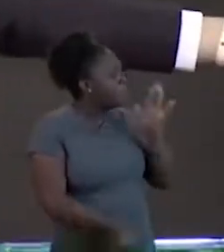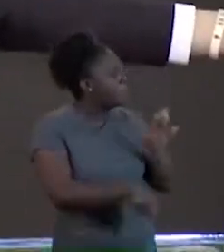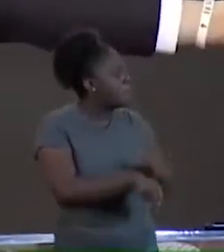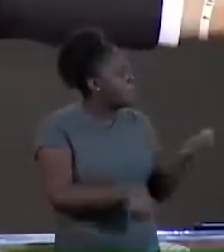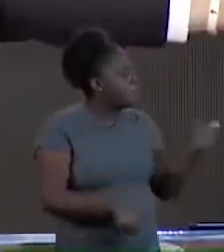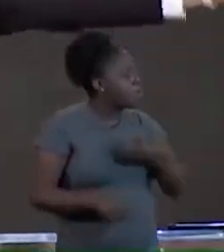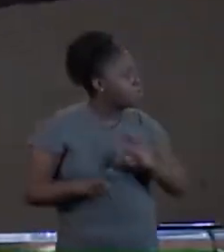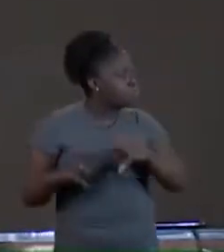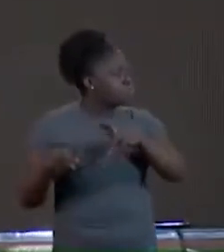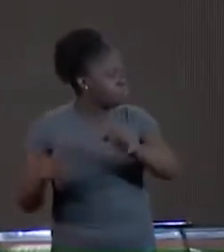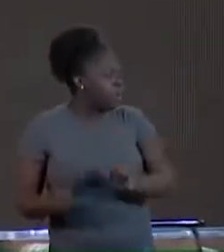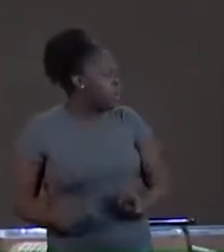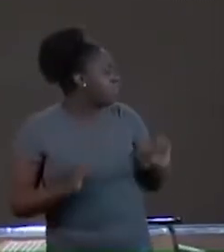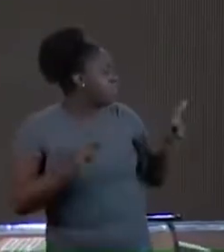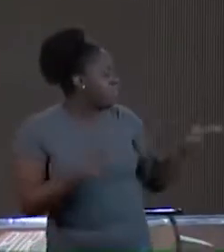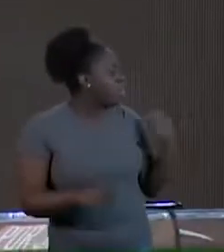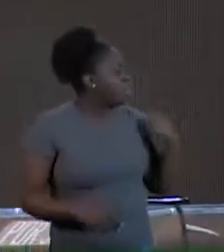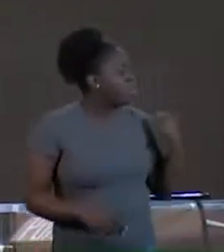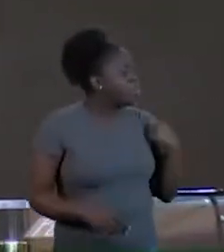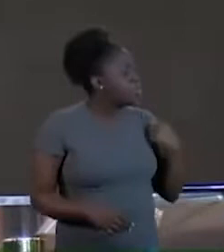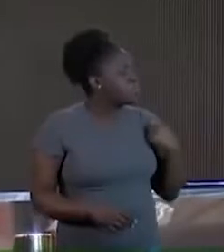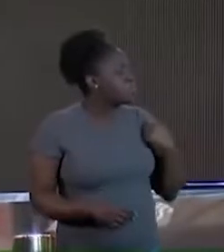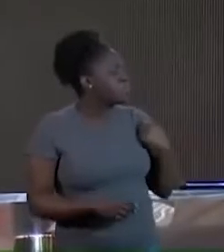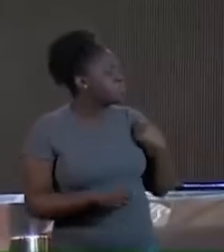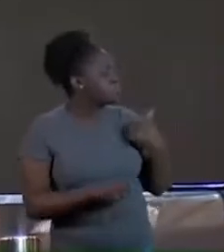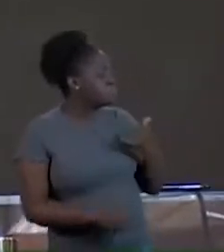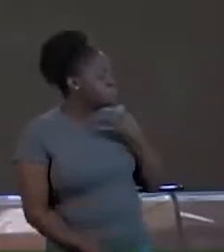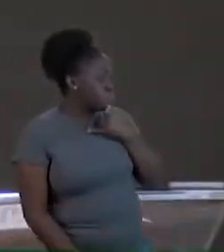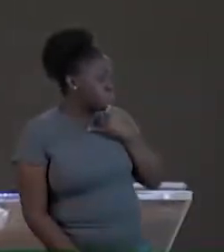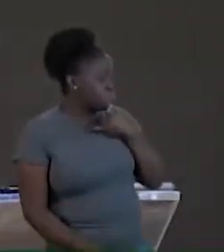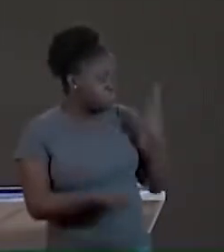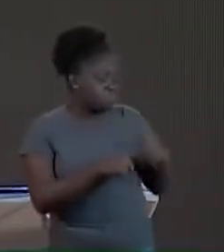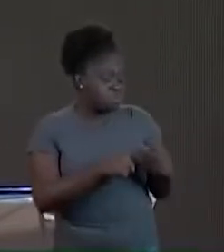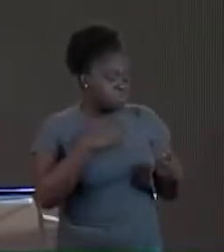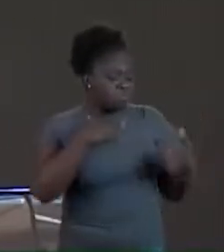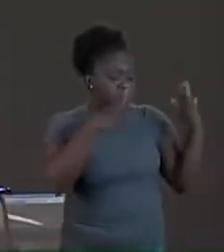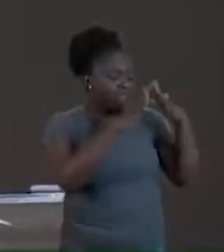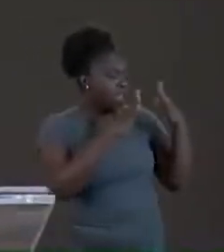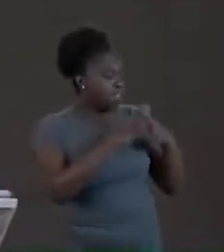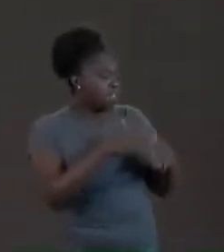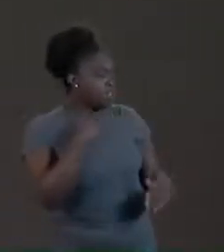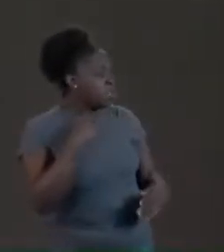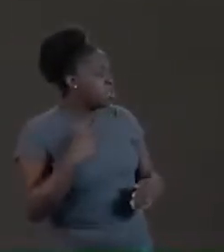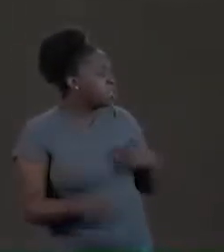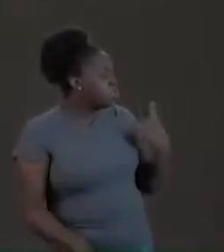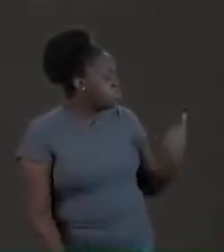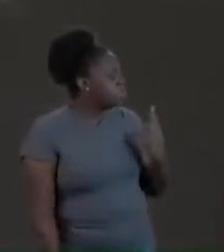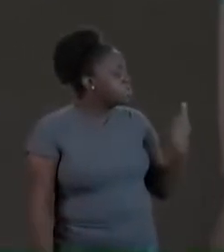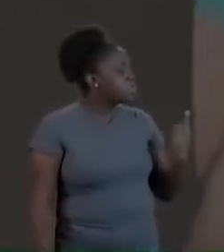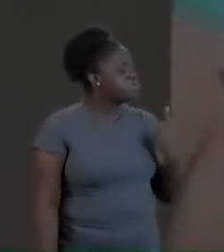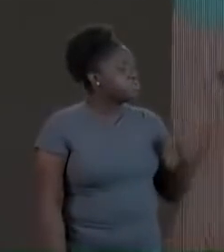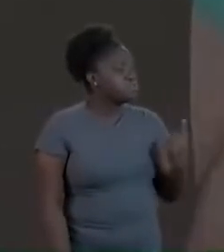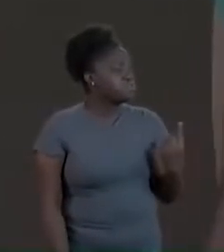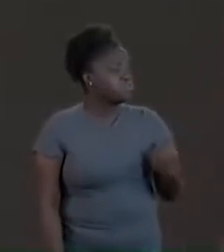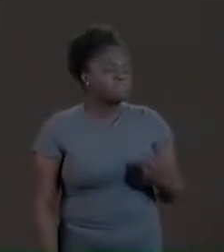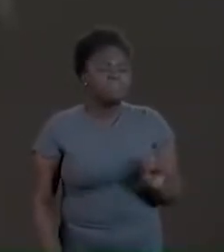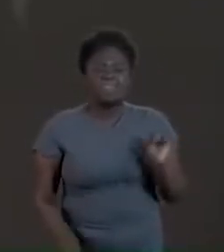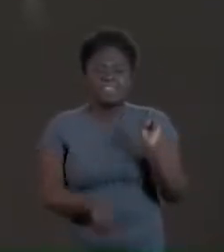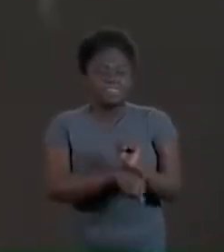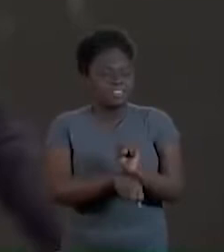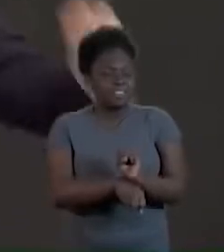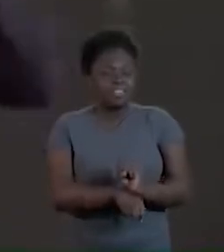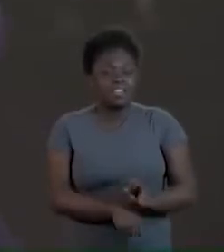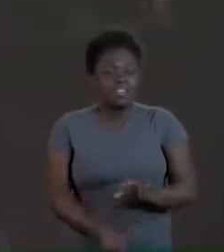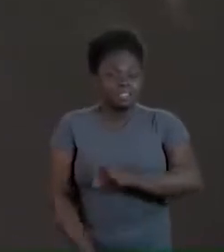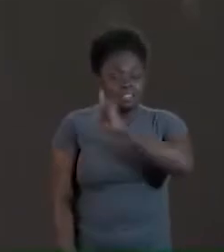mundo. Então, eu estou tite. Porque lá em casa, eu sou ovelha desgarrada. Ai, para.